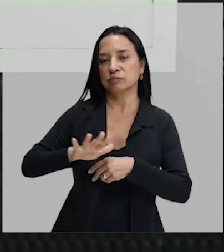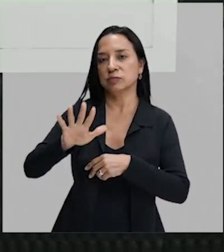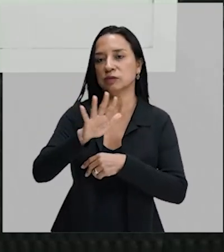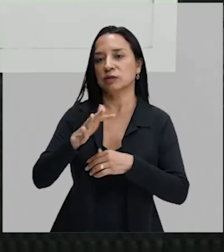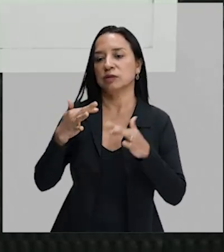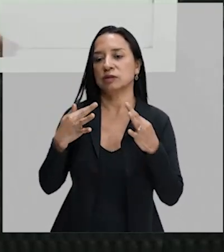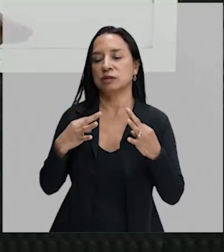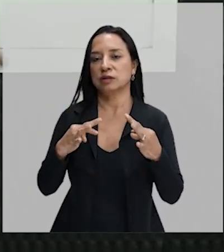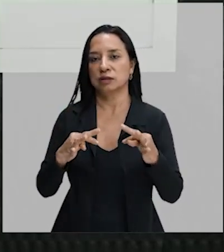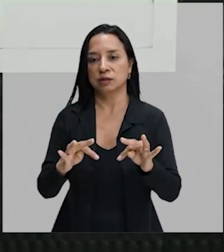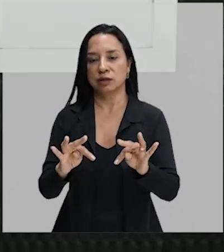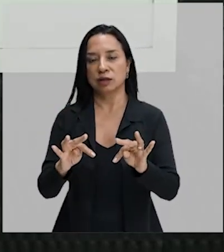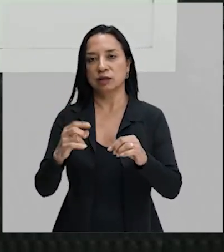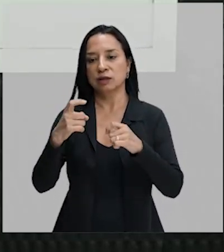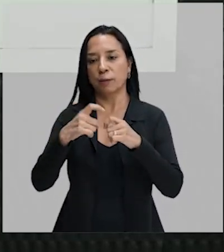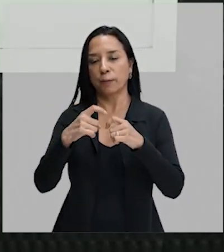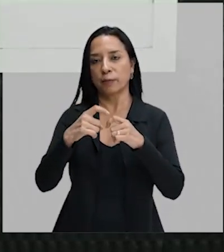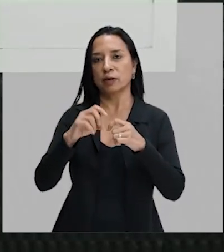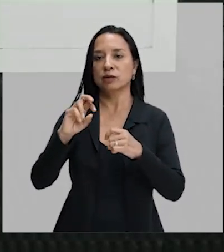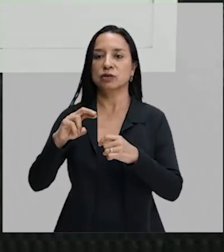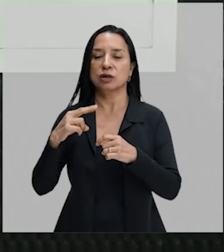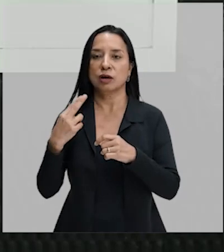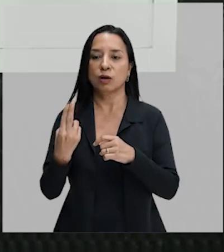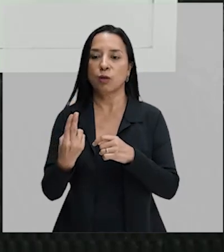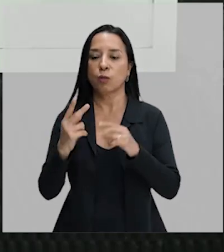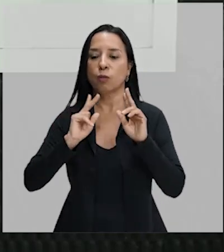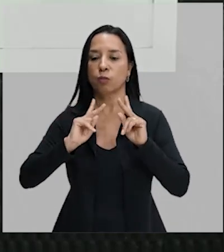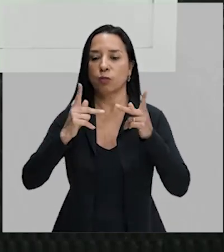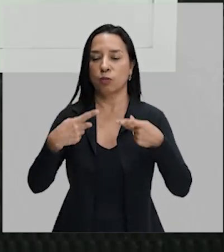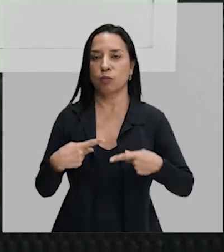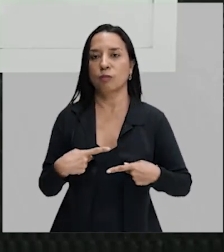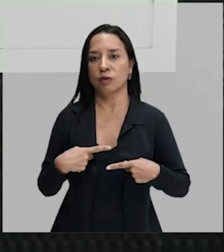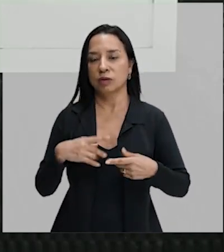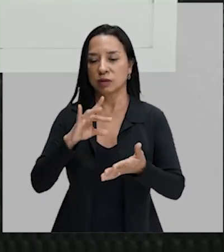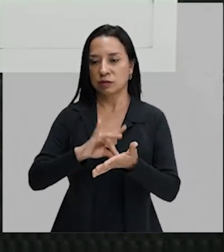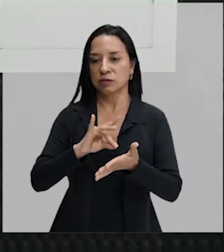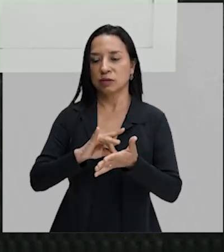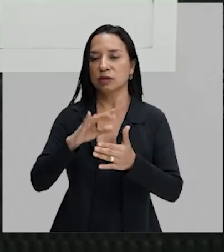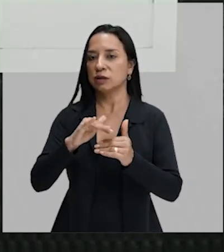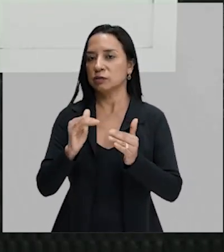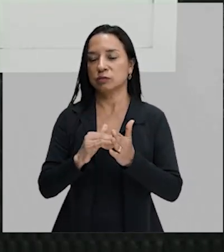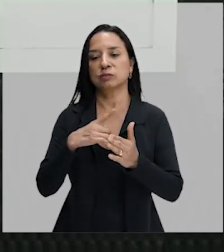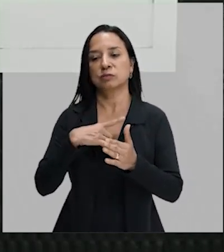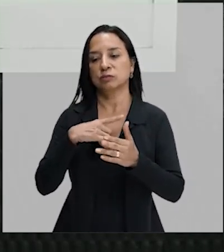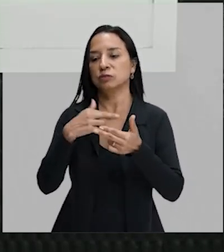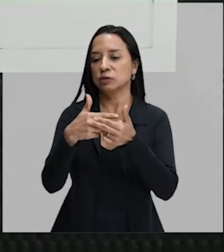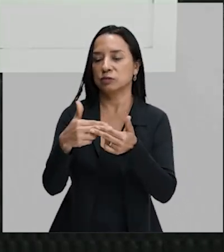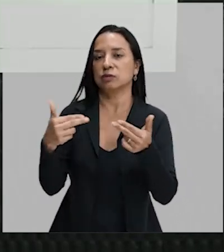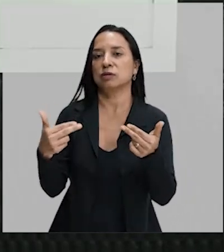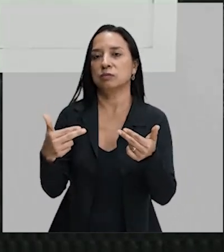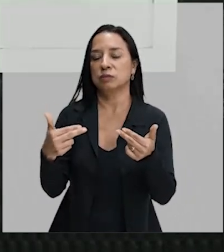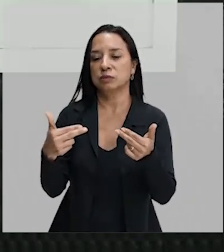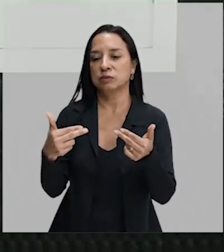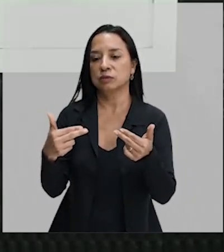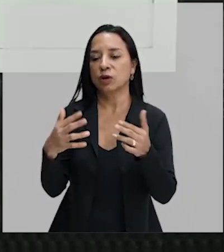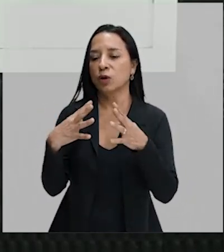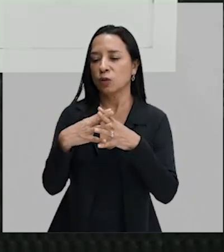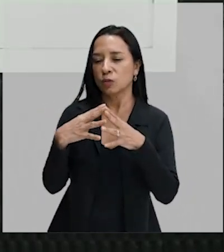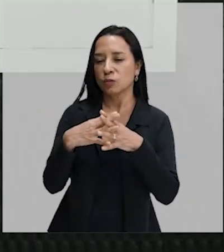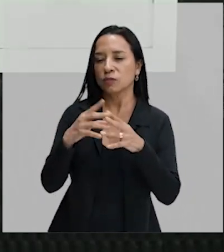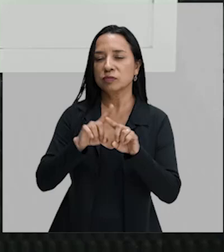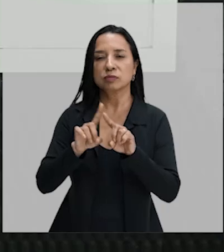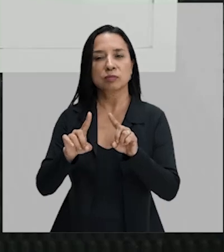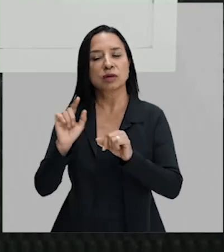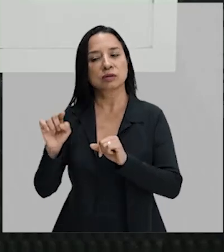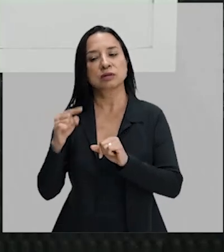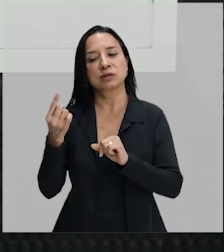na área médica ou na área humanística. Na verdade, todos têm os elementos, tanto técnicos como humanos. Isso é meio confuso, mas depois a gente